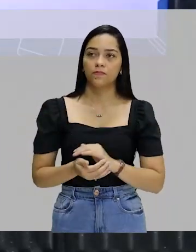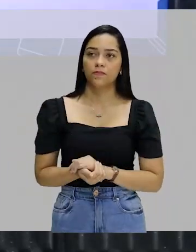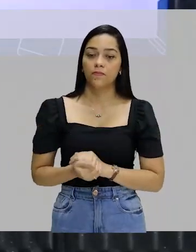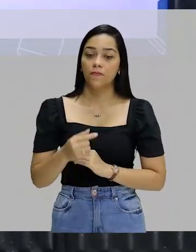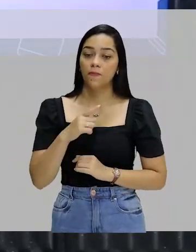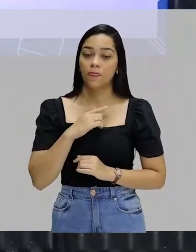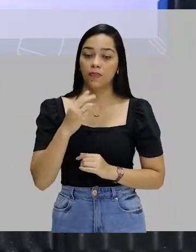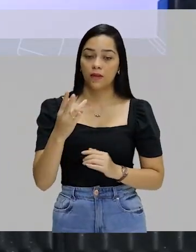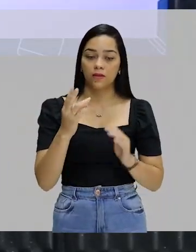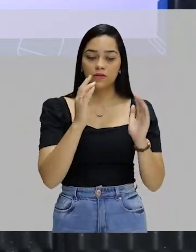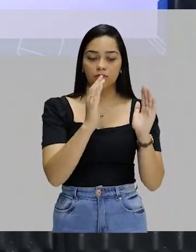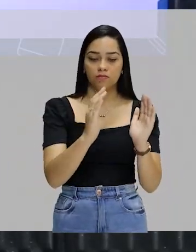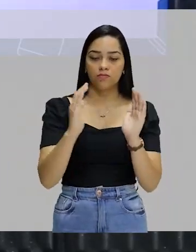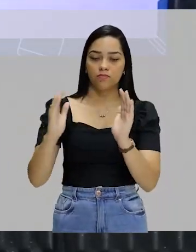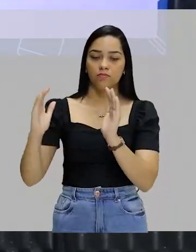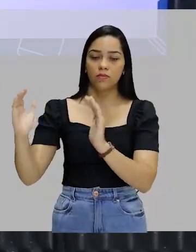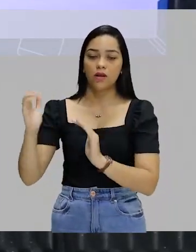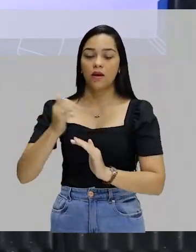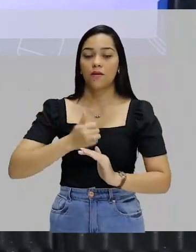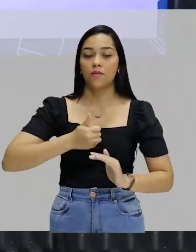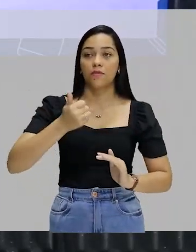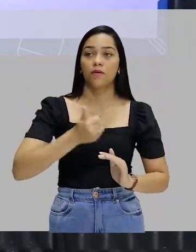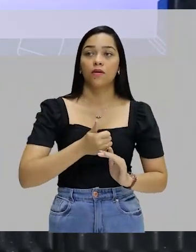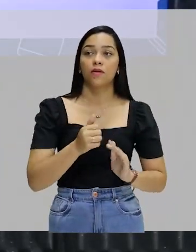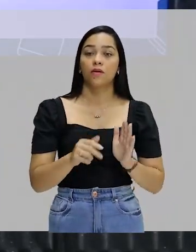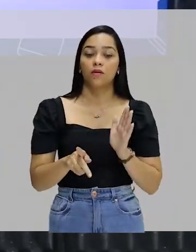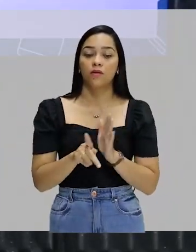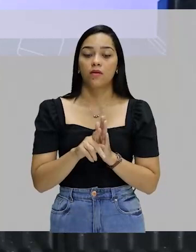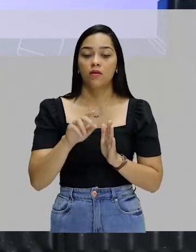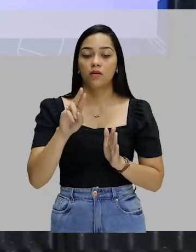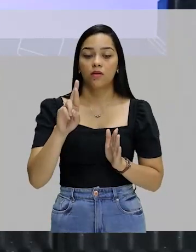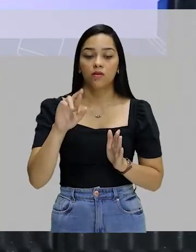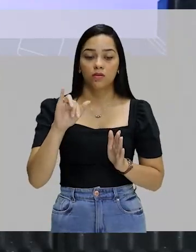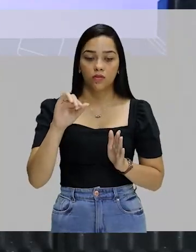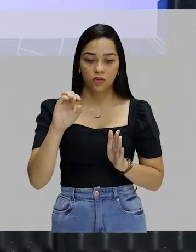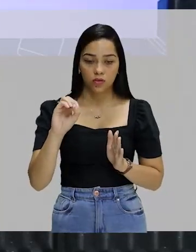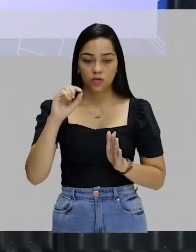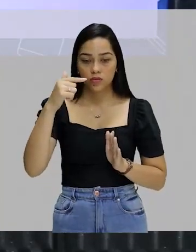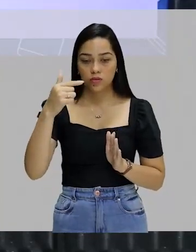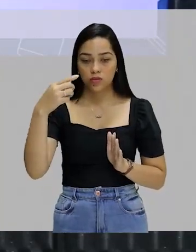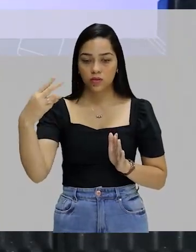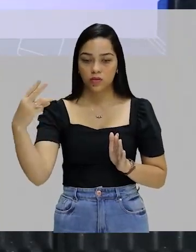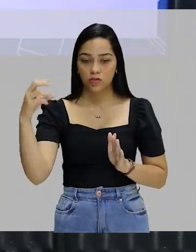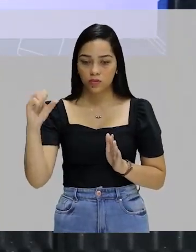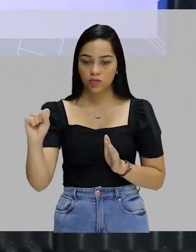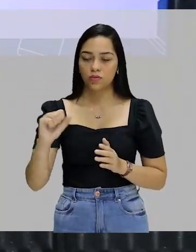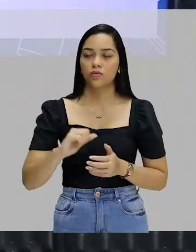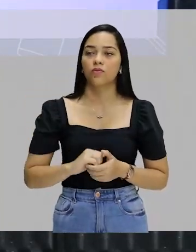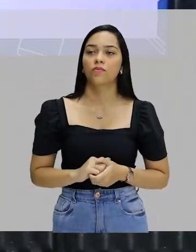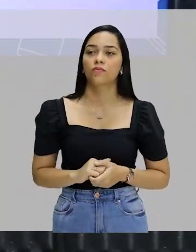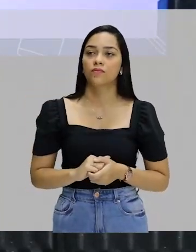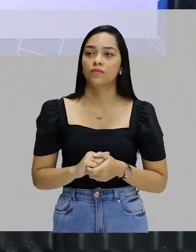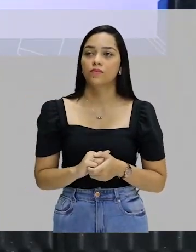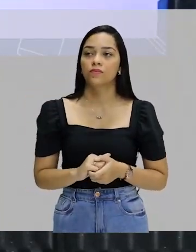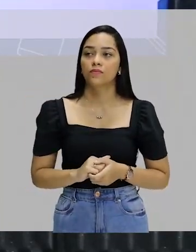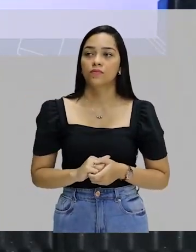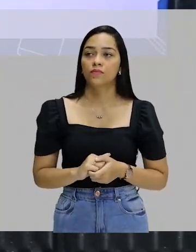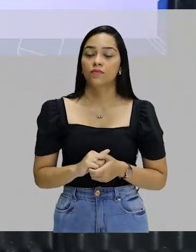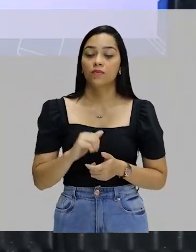temos 3 séries. A primeira série é a série do urânio 238, ok?